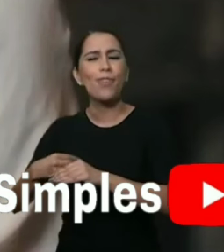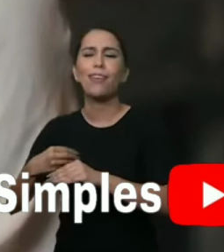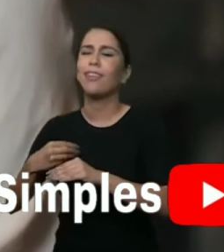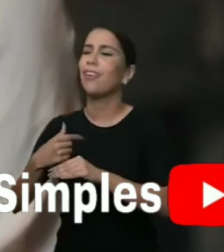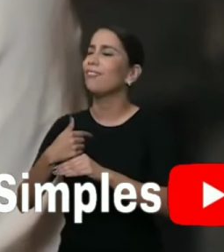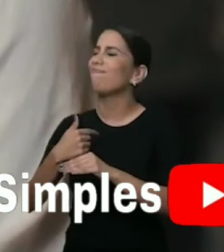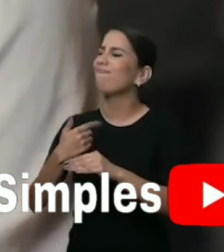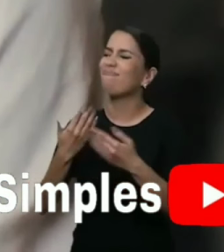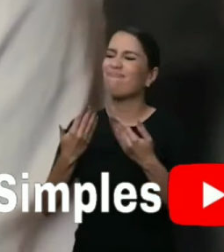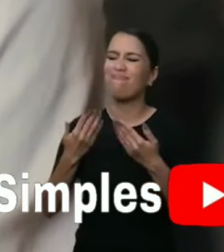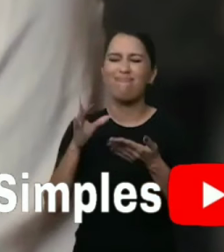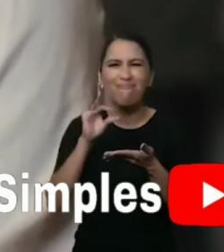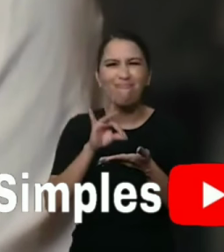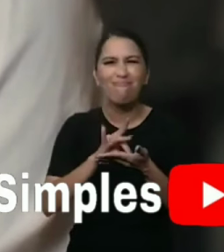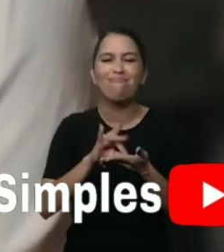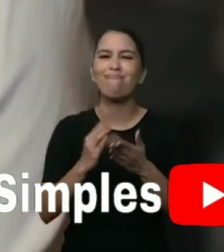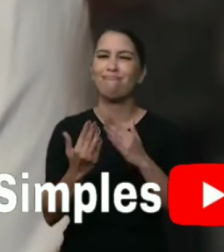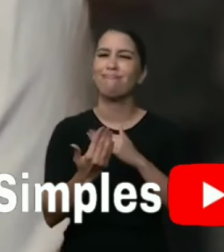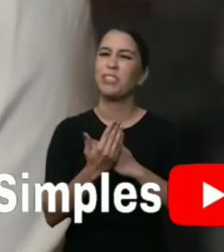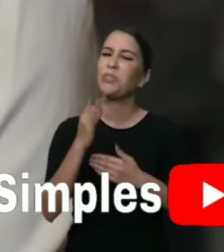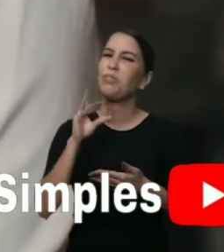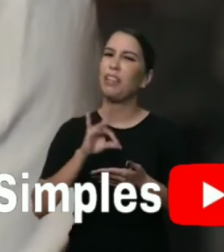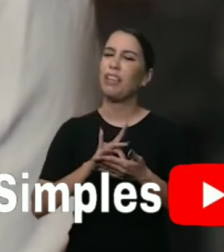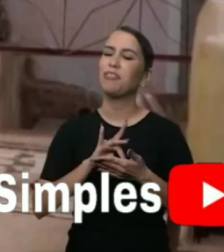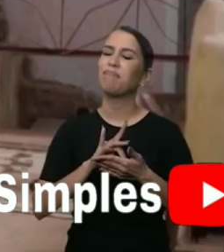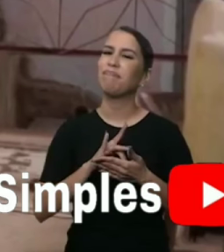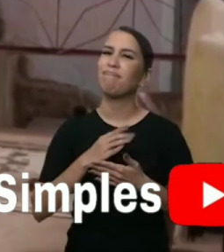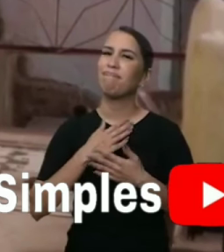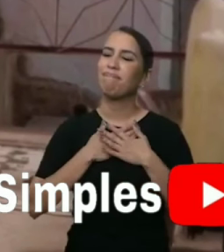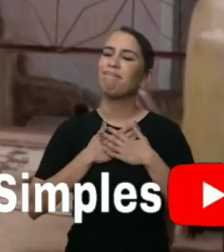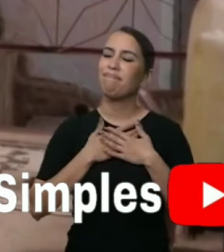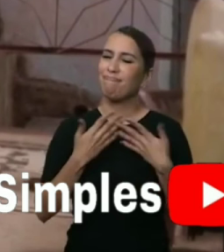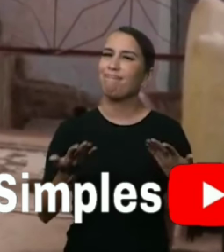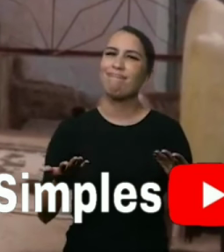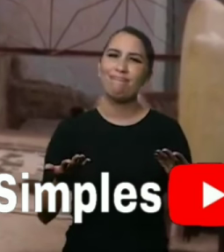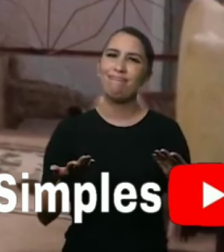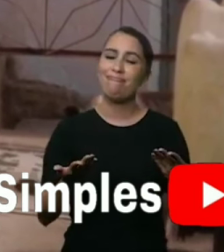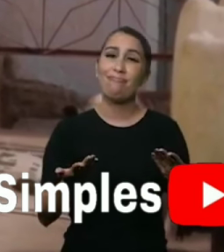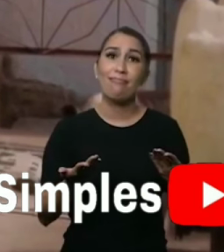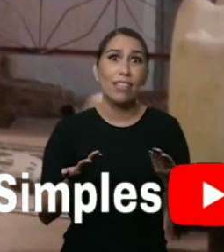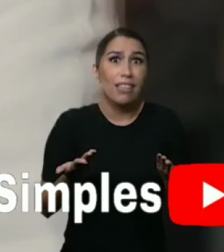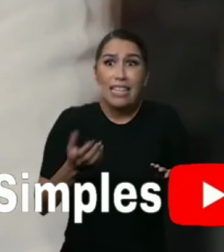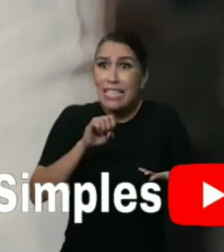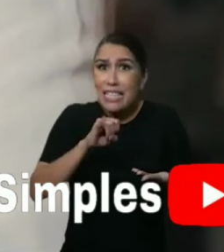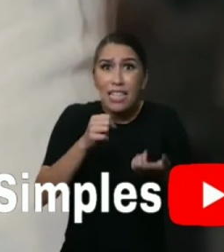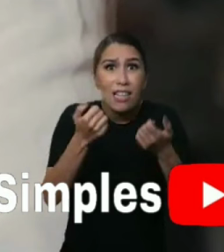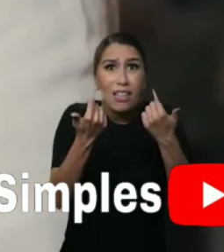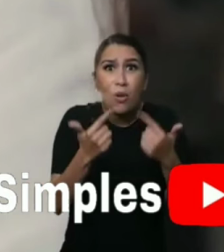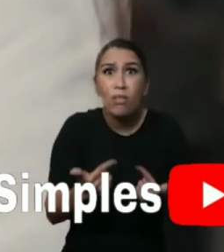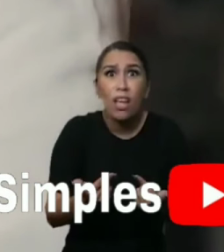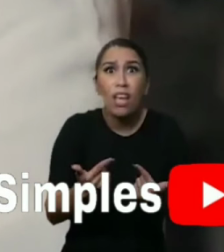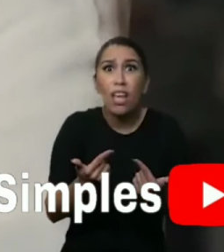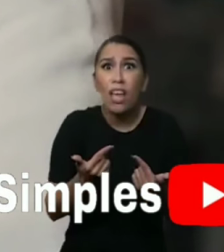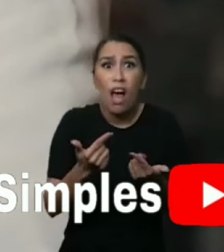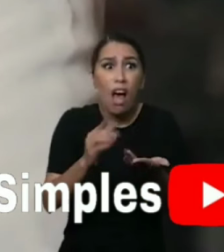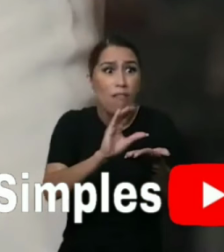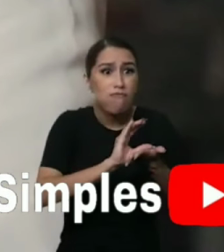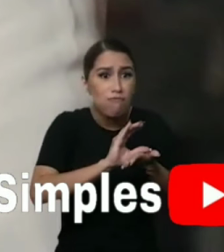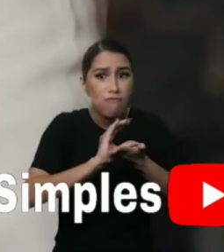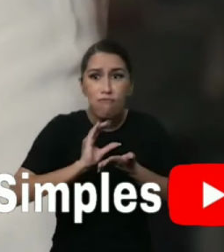Esse auxílio aí. Muito. Se não fosse auxílio aí, eu e muita gente